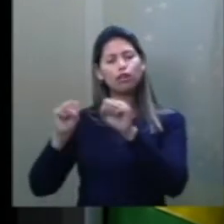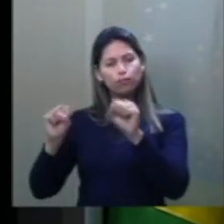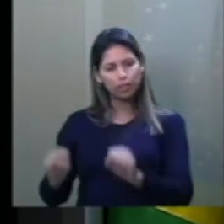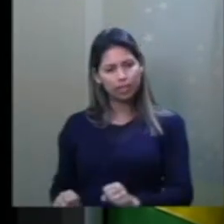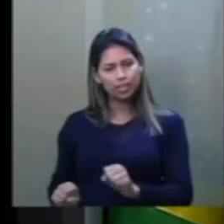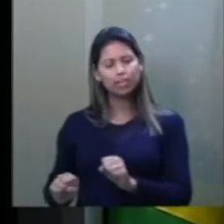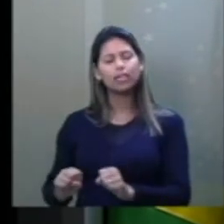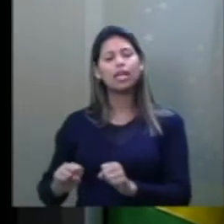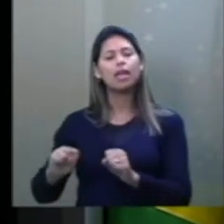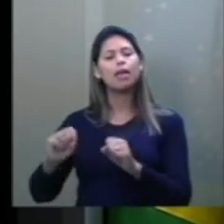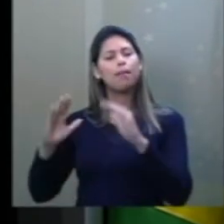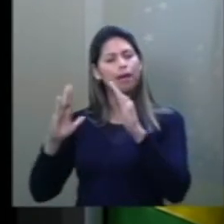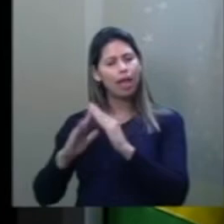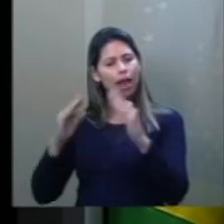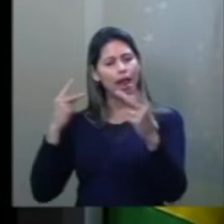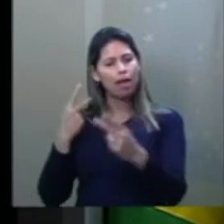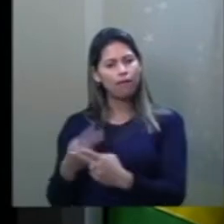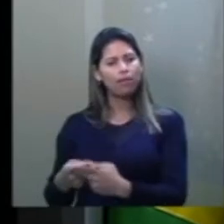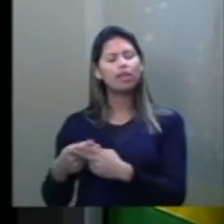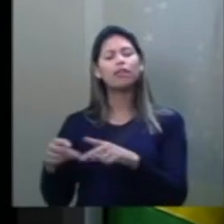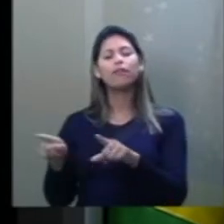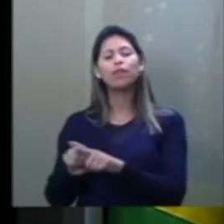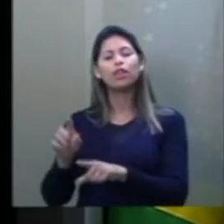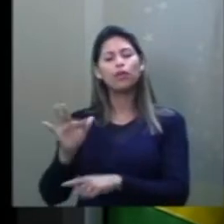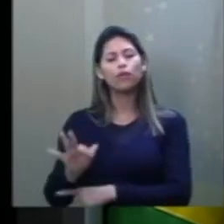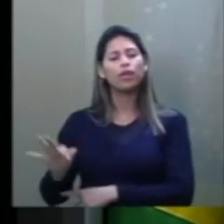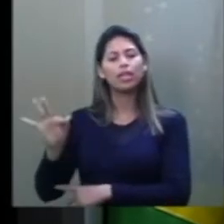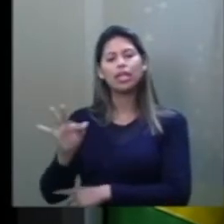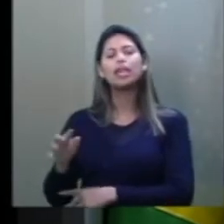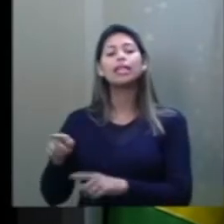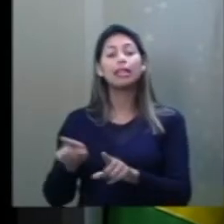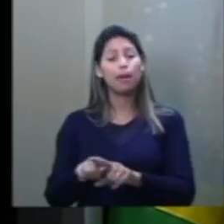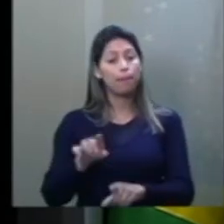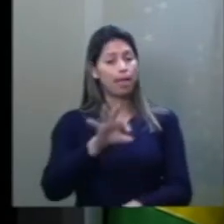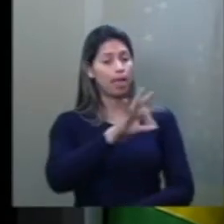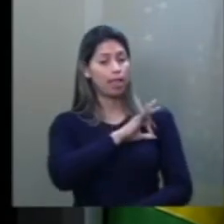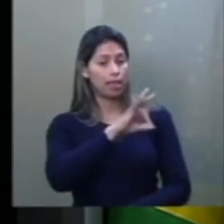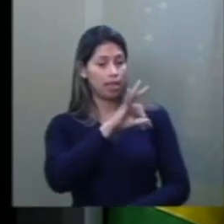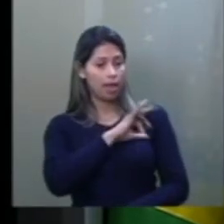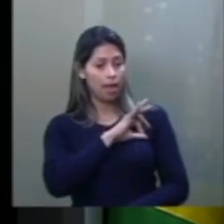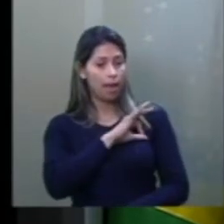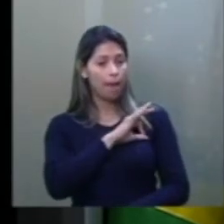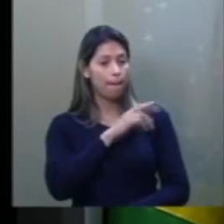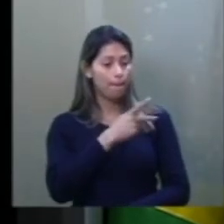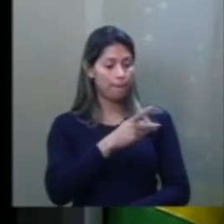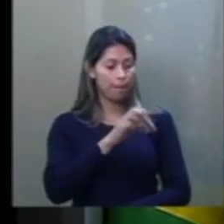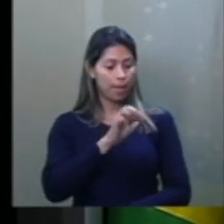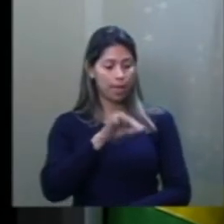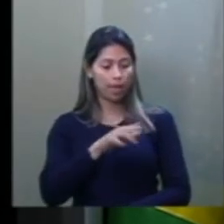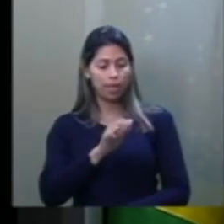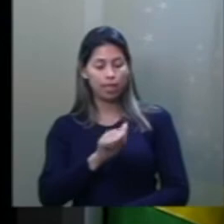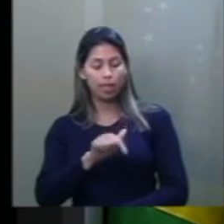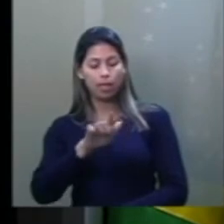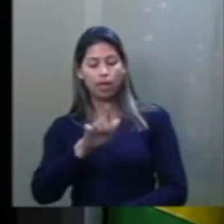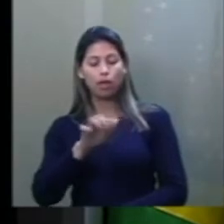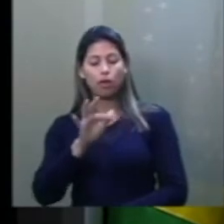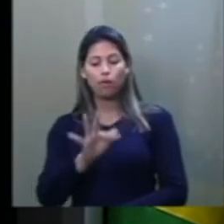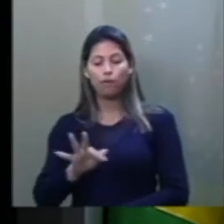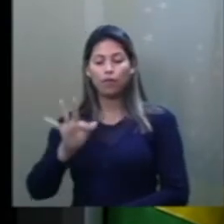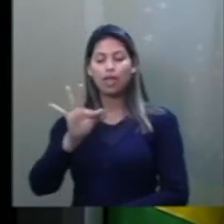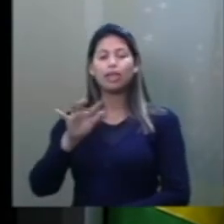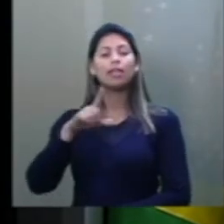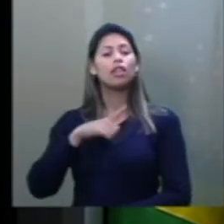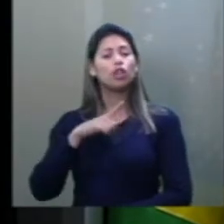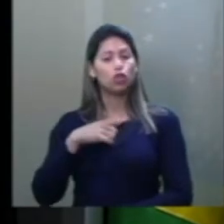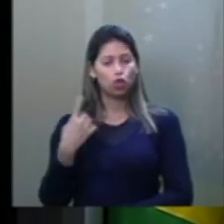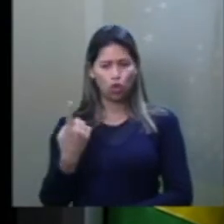Federal, se faz imprescindível a regulamentação da Polícia Federal, da Polícia Penal Federal, matéria que nós aprovamos